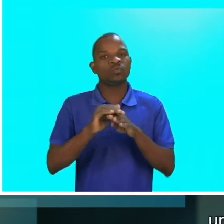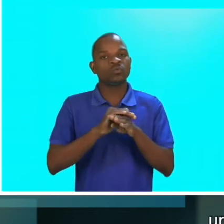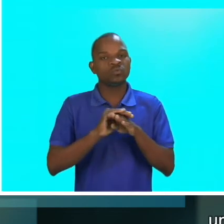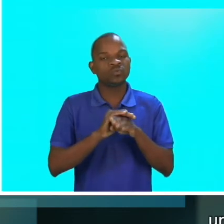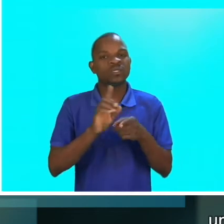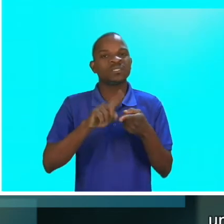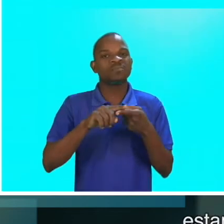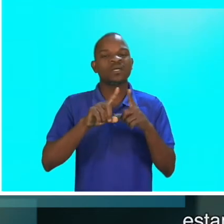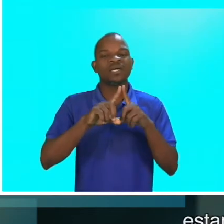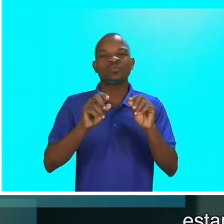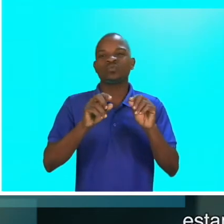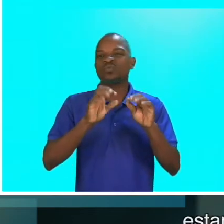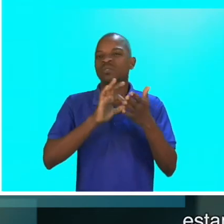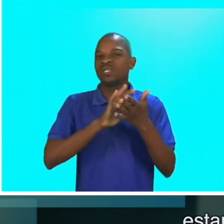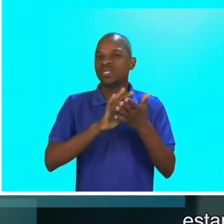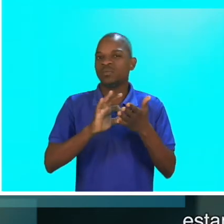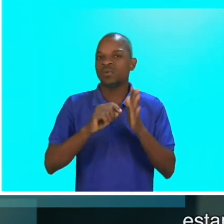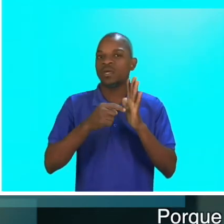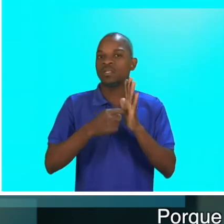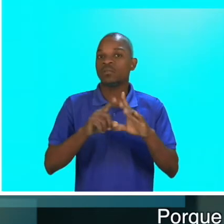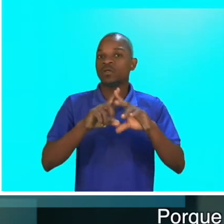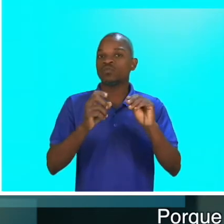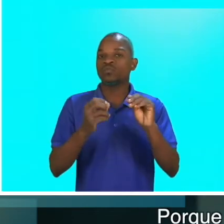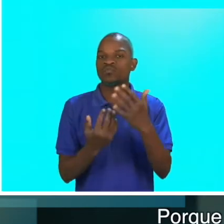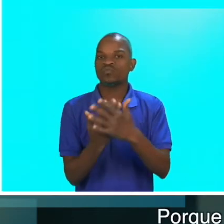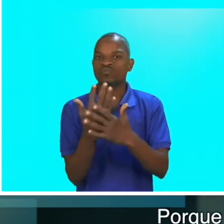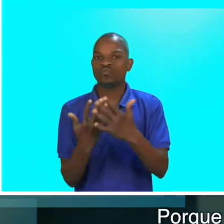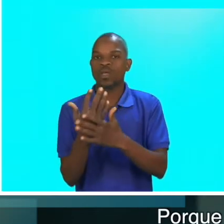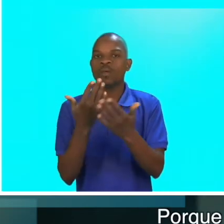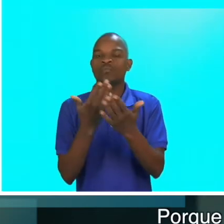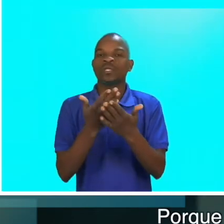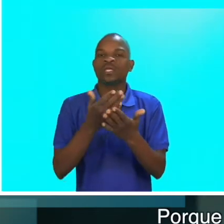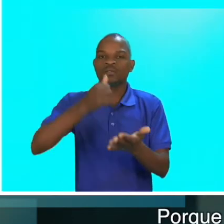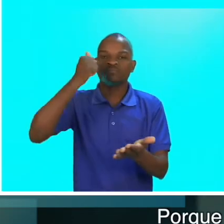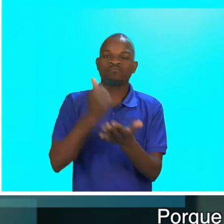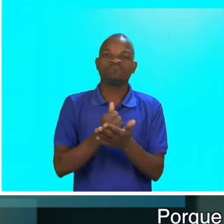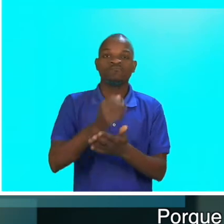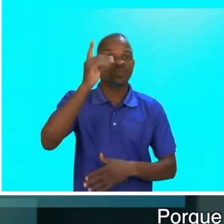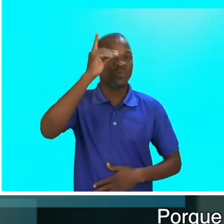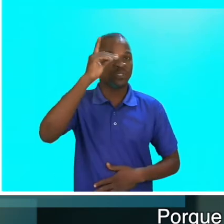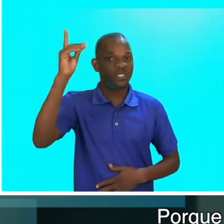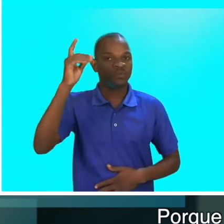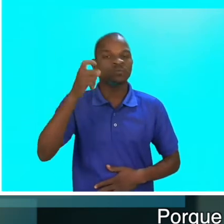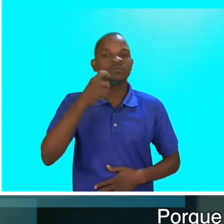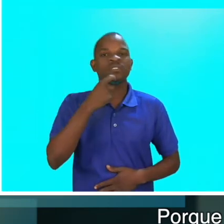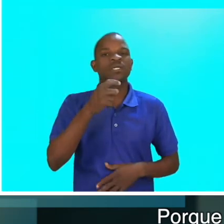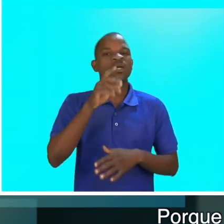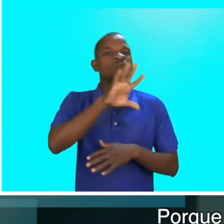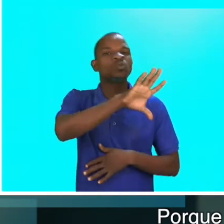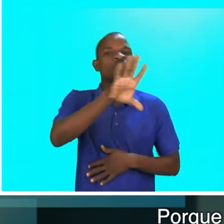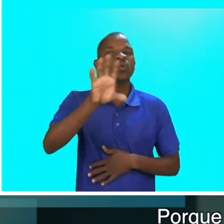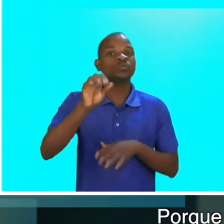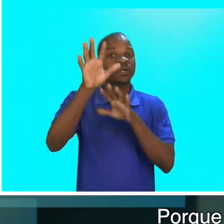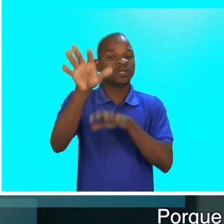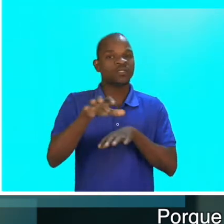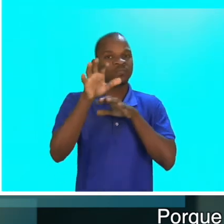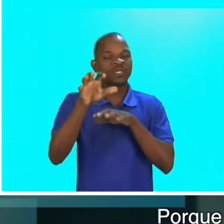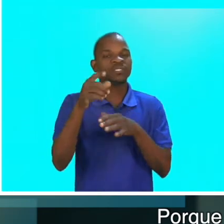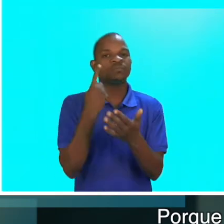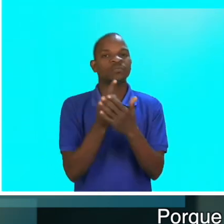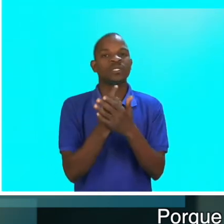é limpo e é puro, realmente. Estamos a falar dessas vegetais. Porque o Deus que já sinto, disse aos animais que os animais